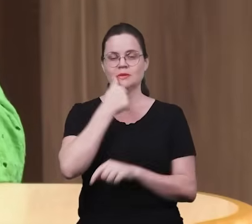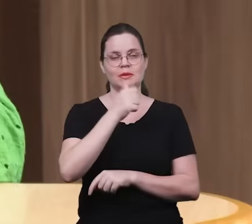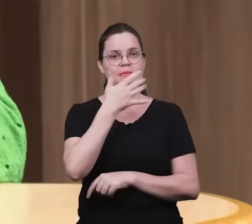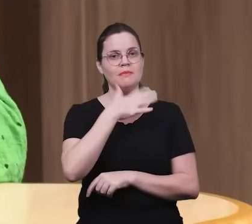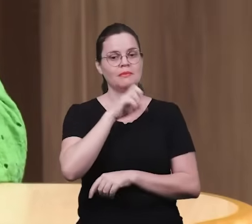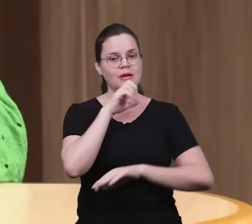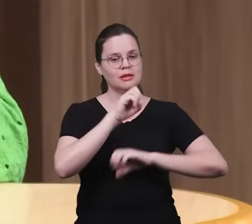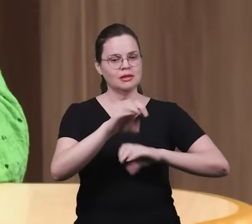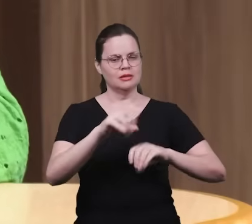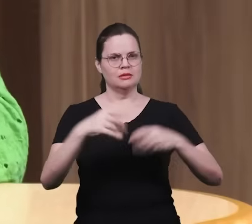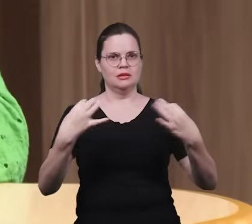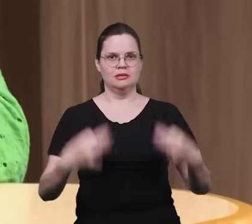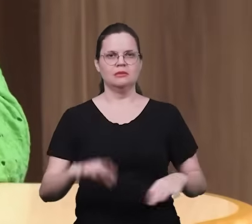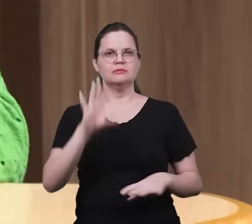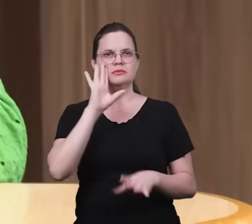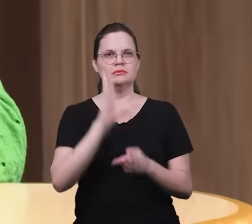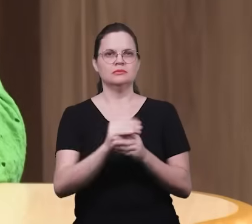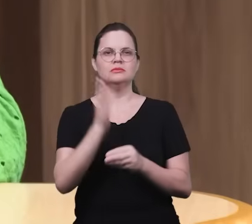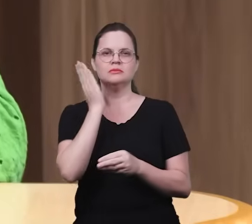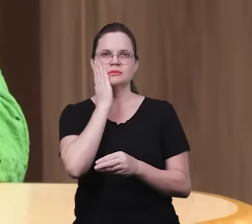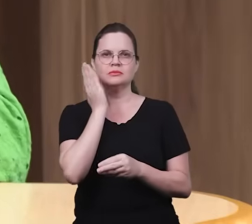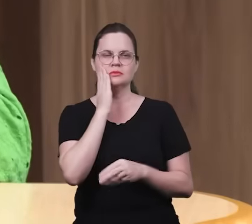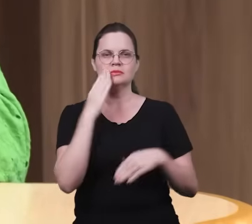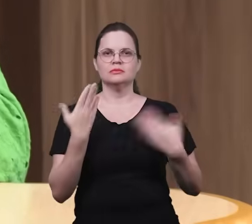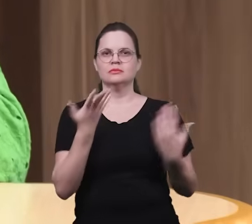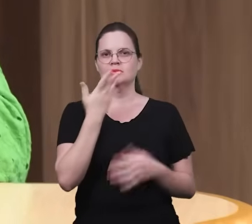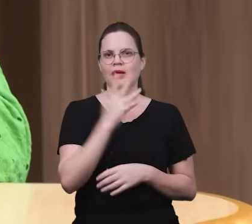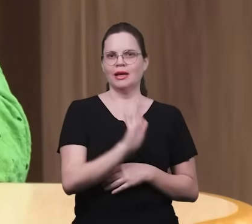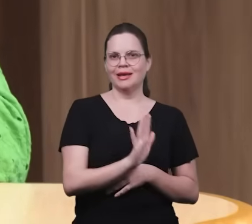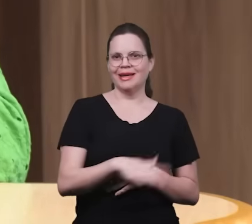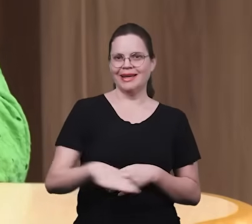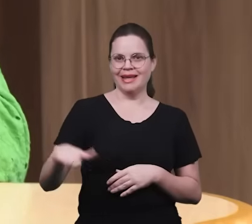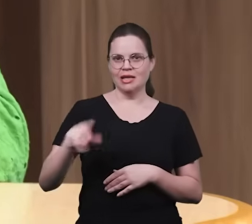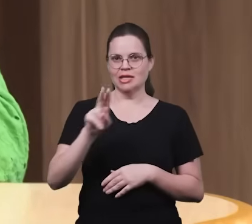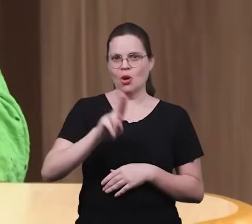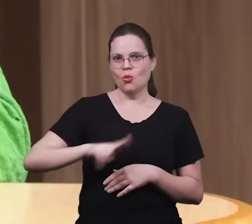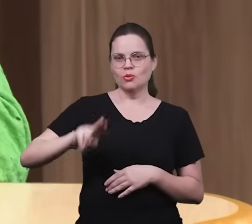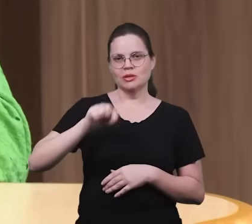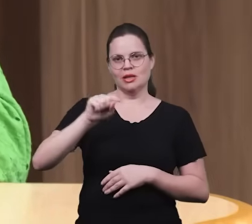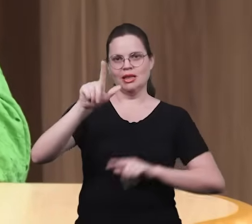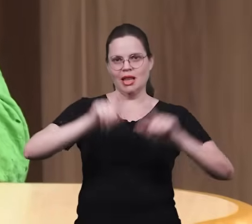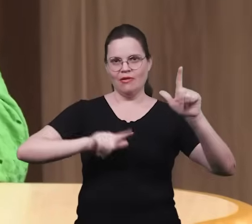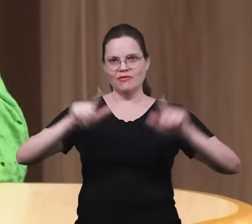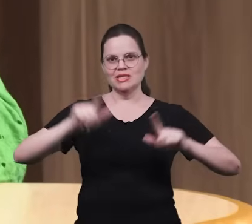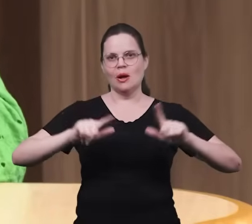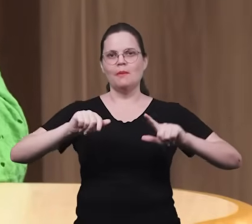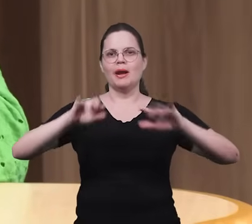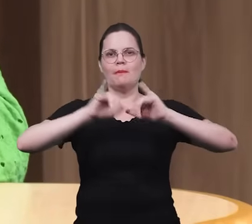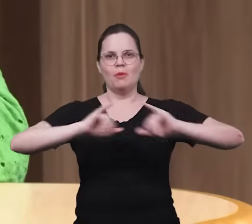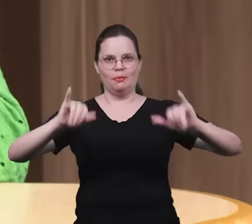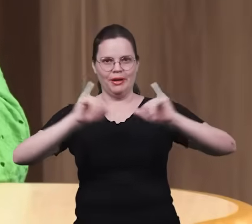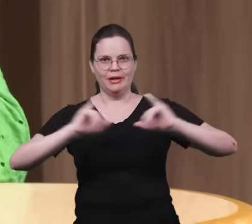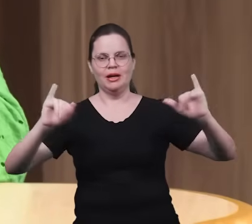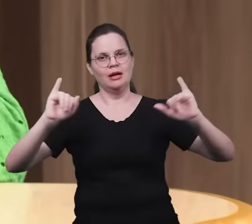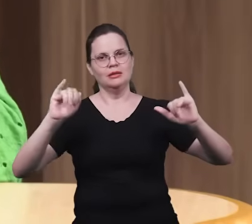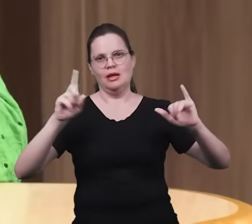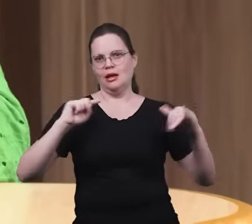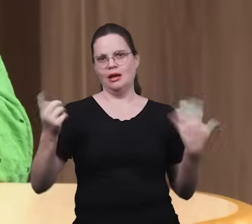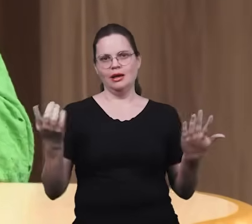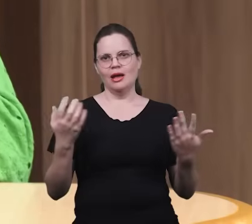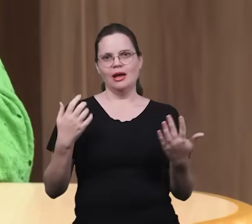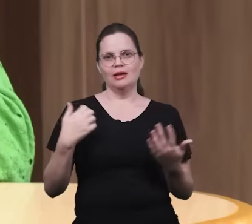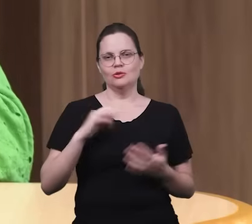Nós sabemos que a propaganda feita por crianças não é uma novidade. Na minha infância, eu me lembro de algumas